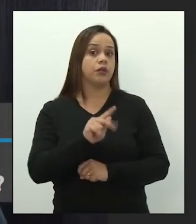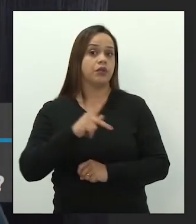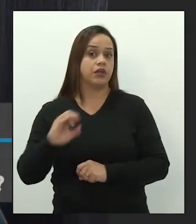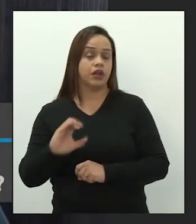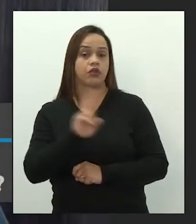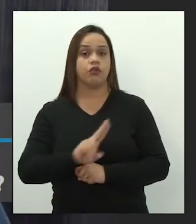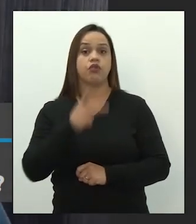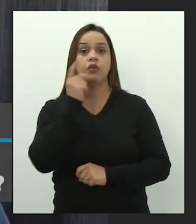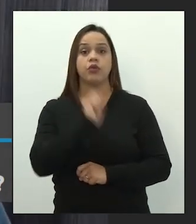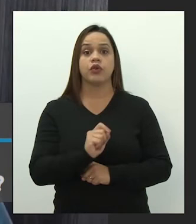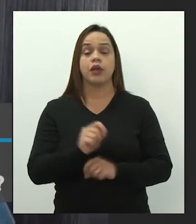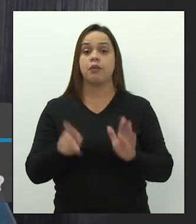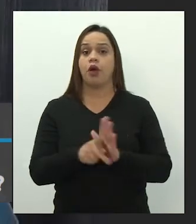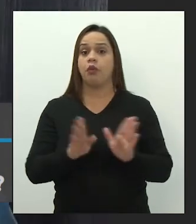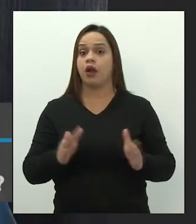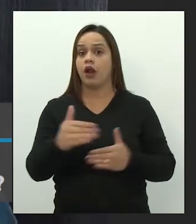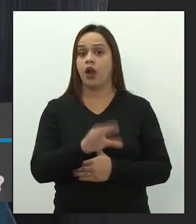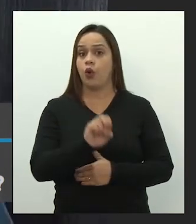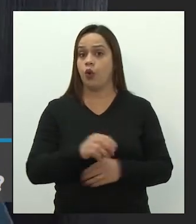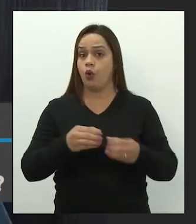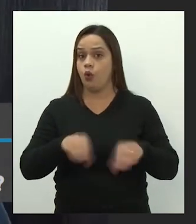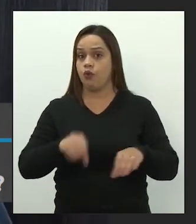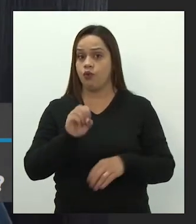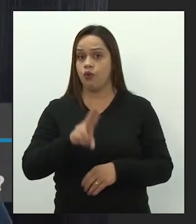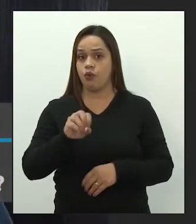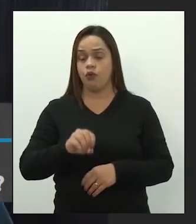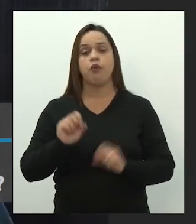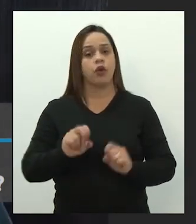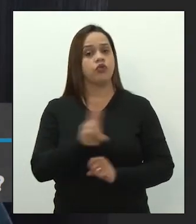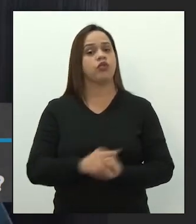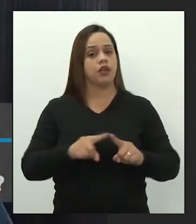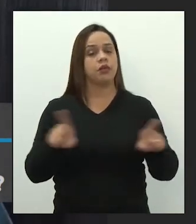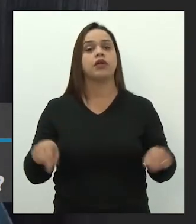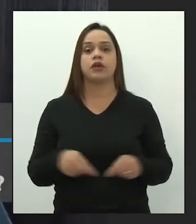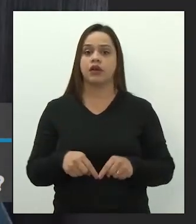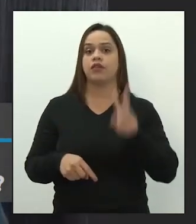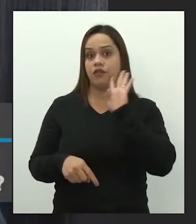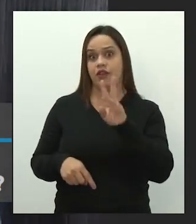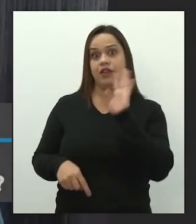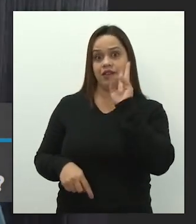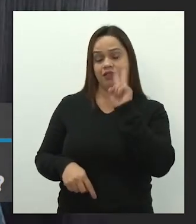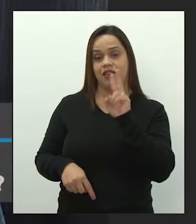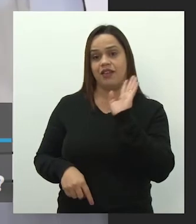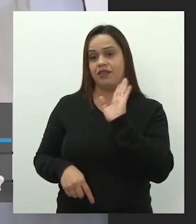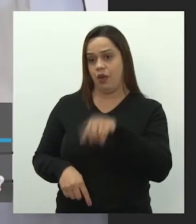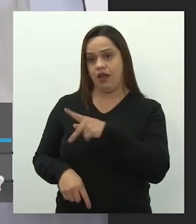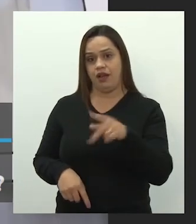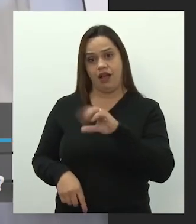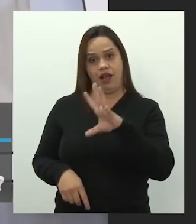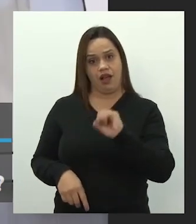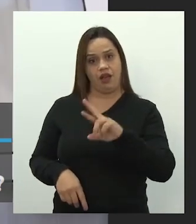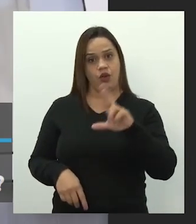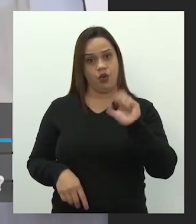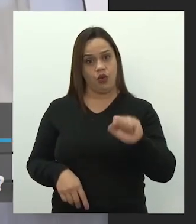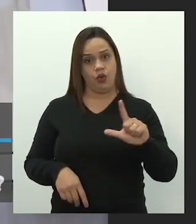ovo, que ela também pode ser para fazer o perímetro. Olha que bacana, não é, Carol? Isso mesmo, Renan. Eu